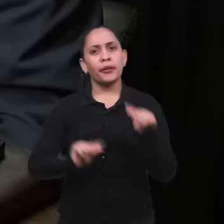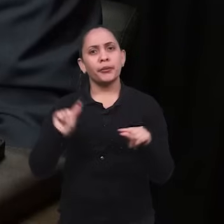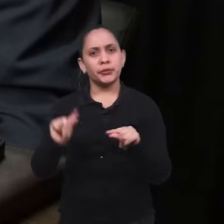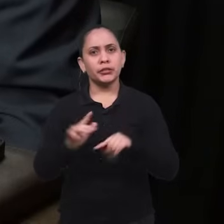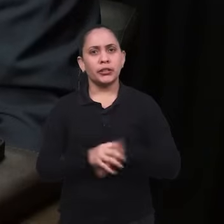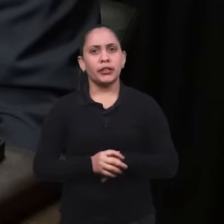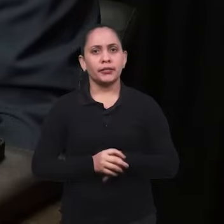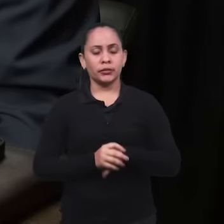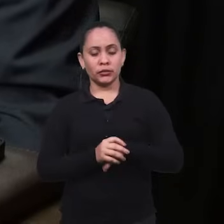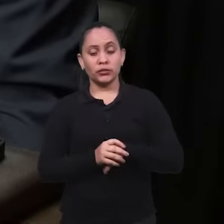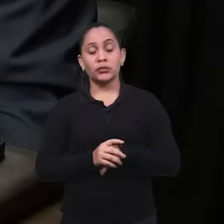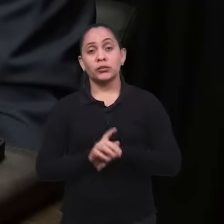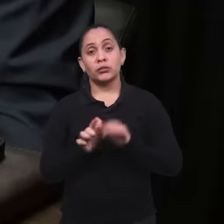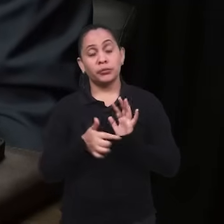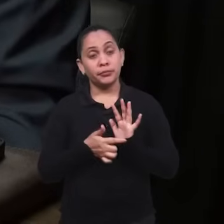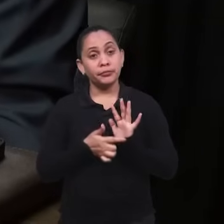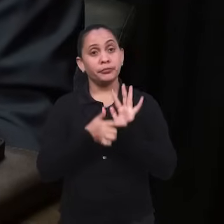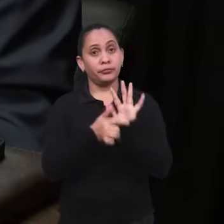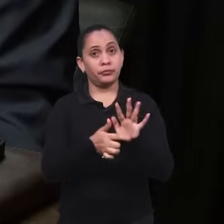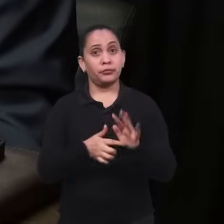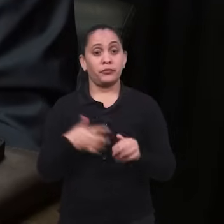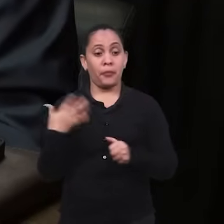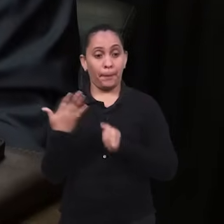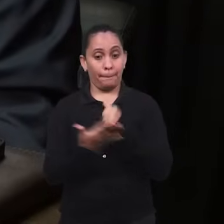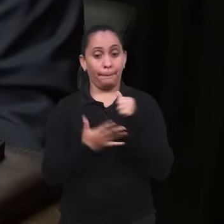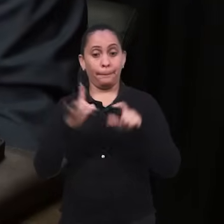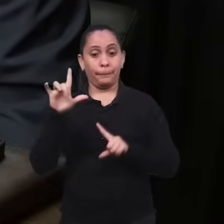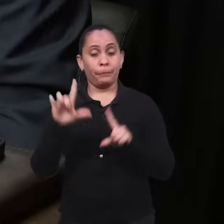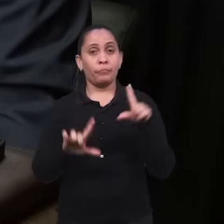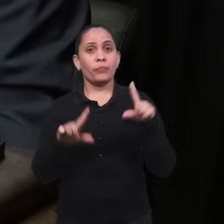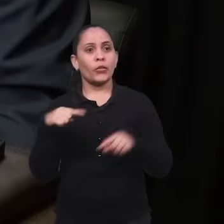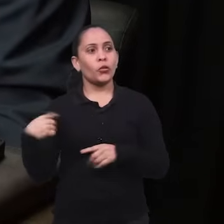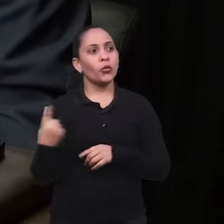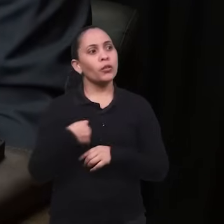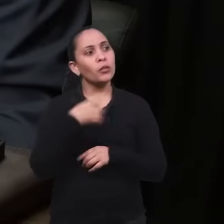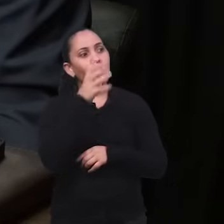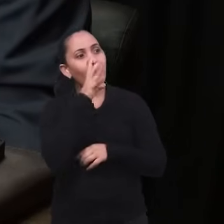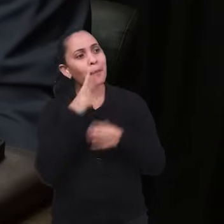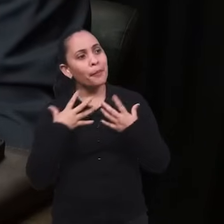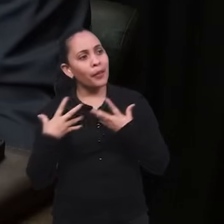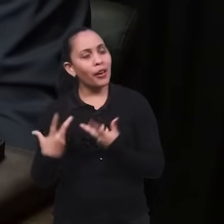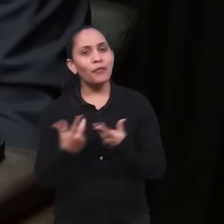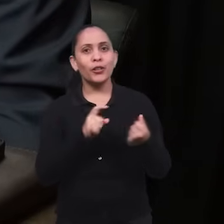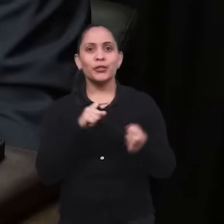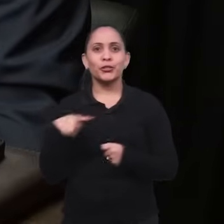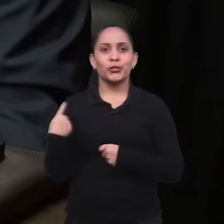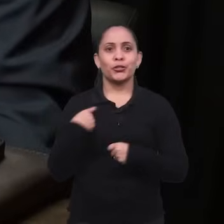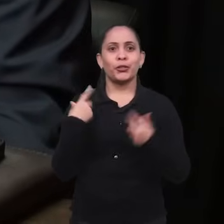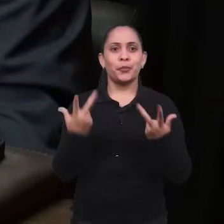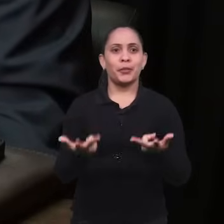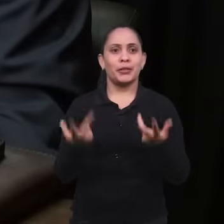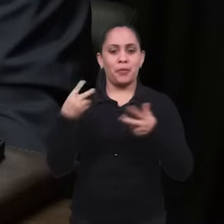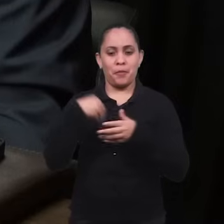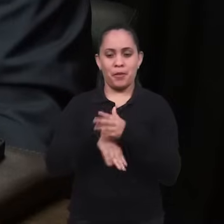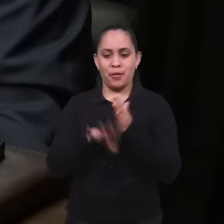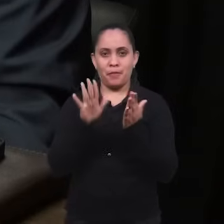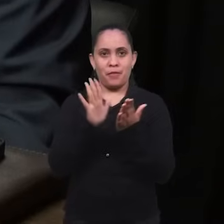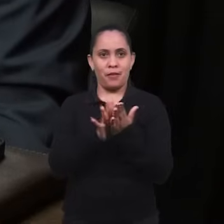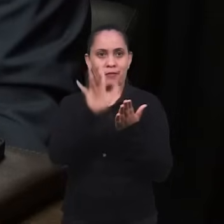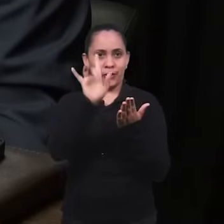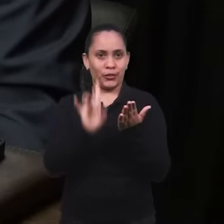o fundamento desse programa, e nós ficamos maravilhados, porque nós percebemos pela